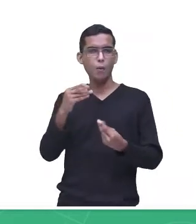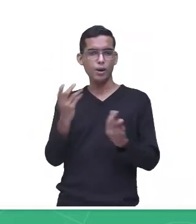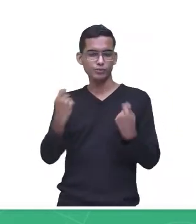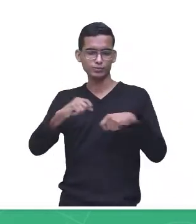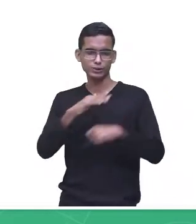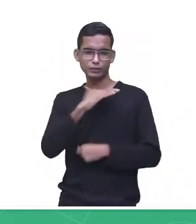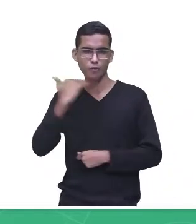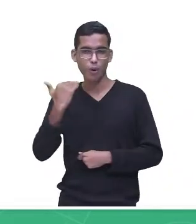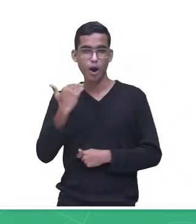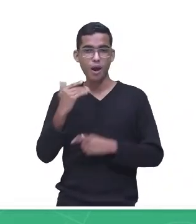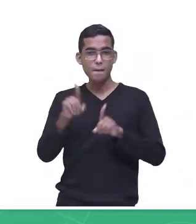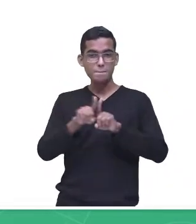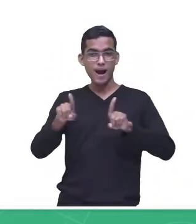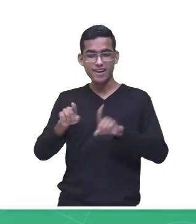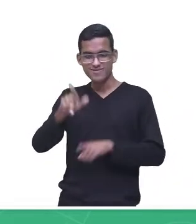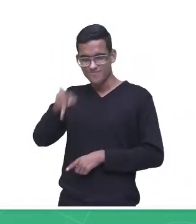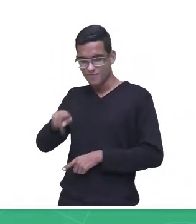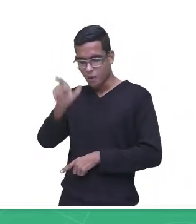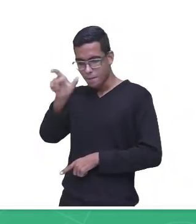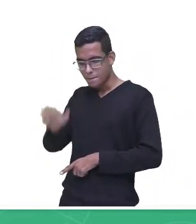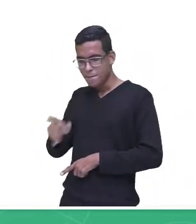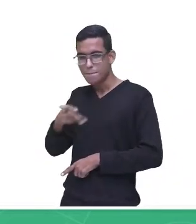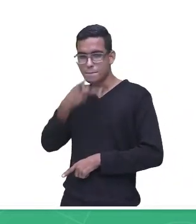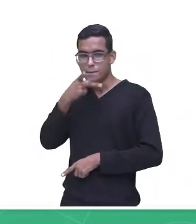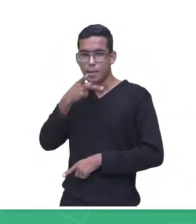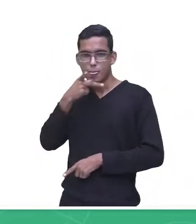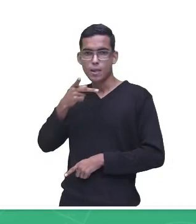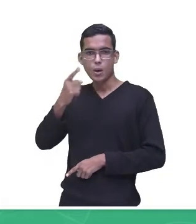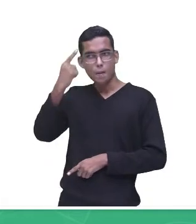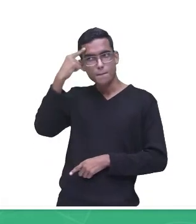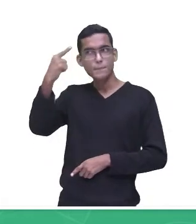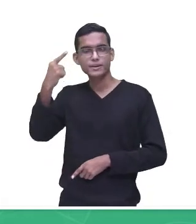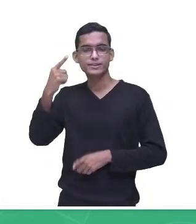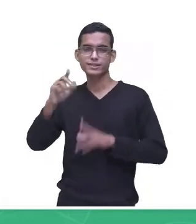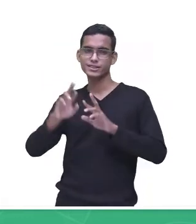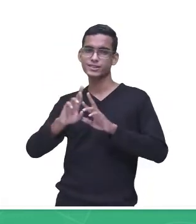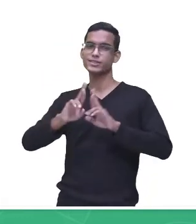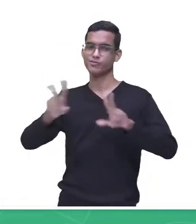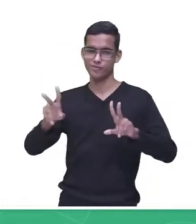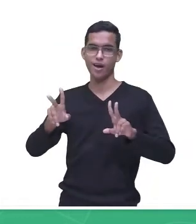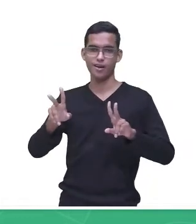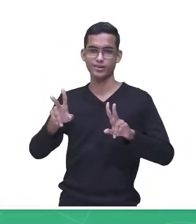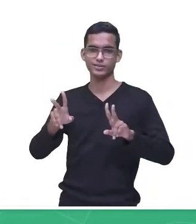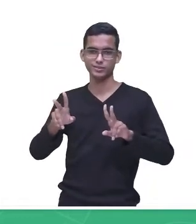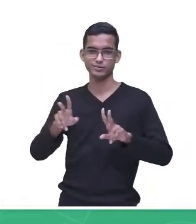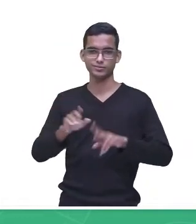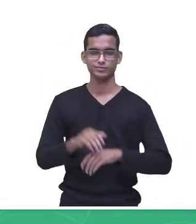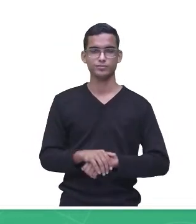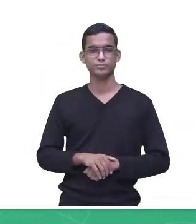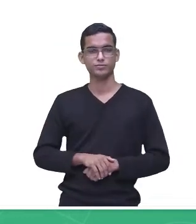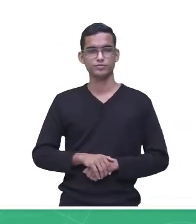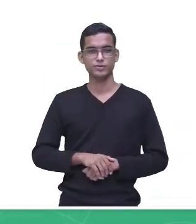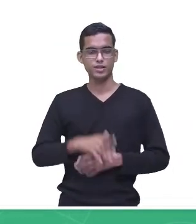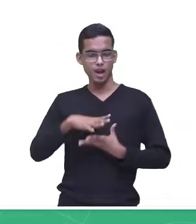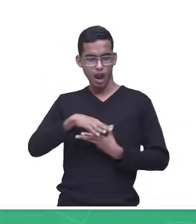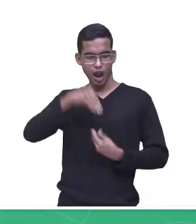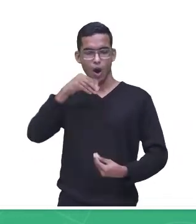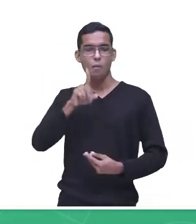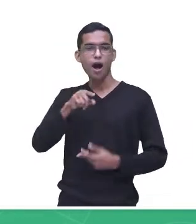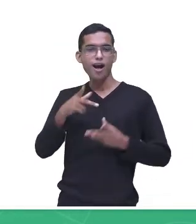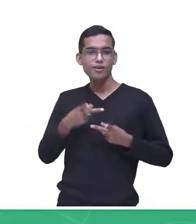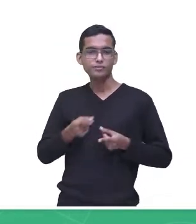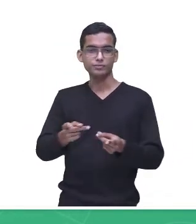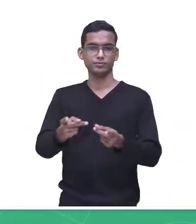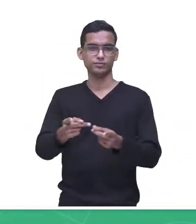nesse pensamento socrático, ele começa a discernir um pouco o seu pensamento. Vamos ver então? Eu não posso pensar, por